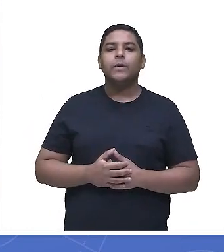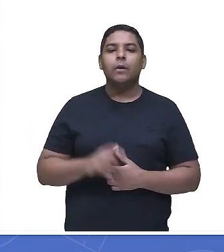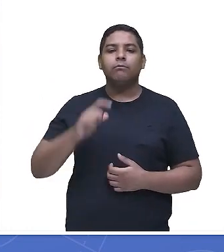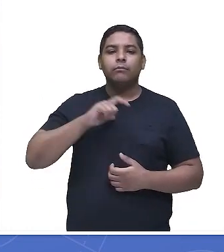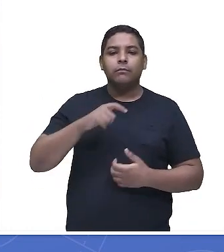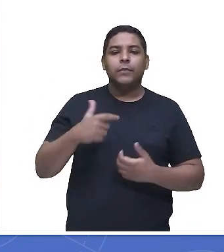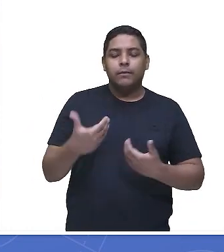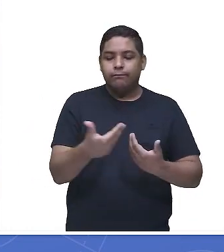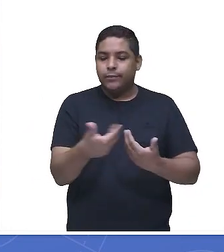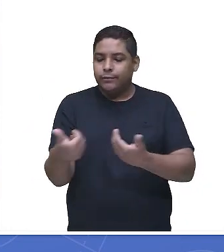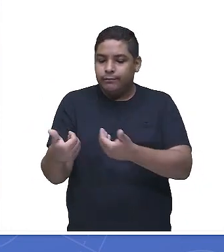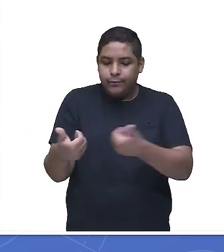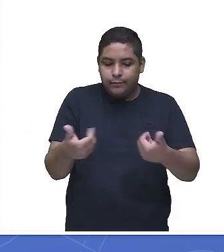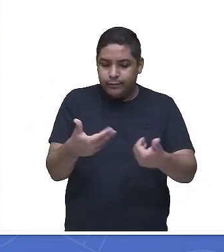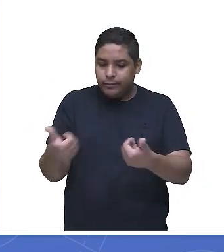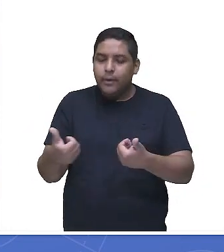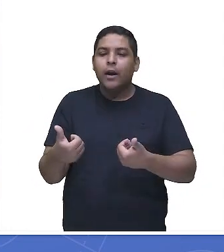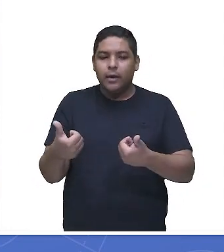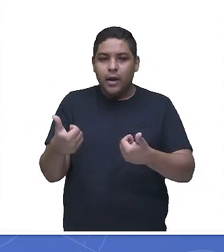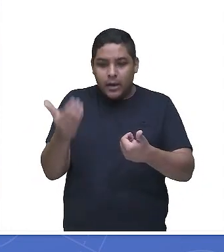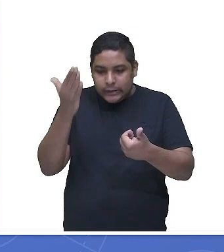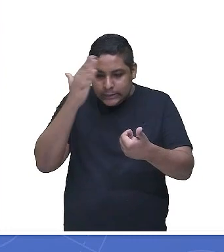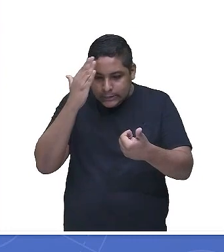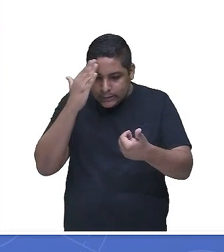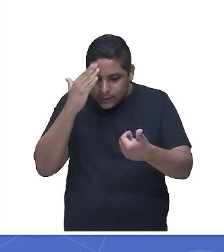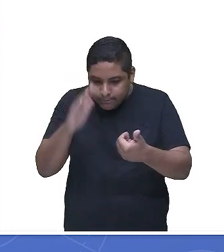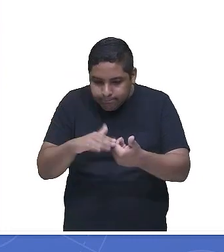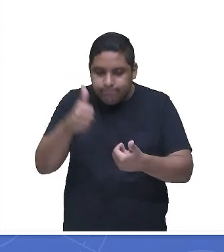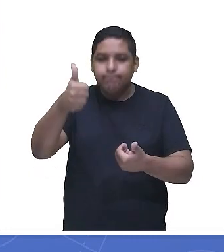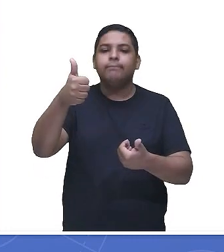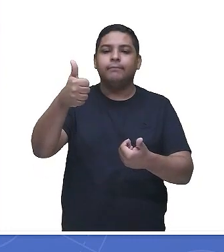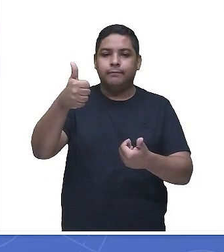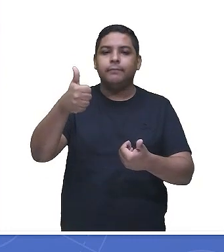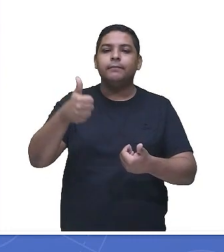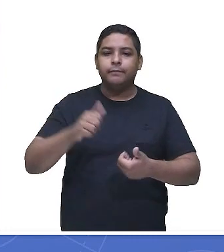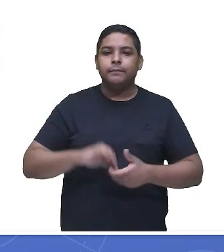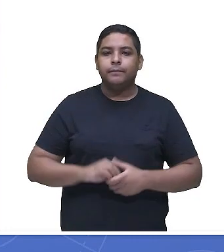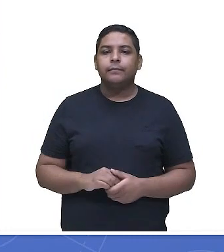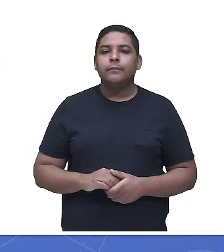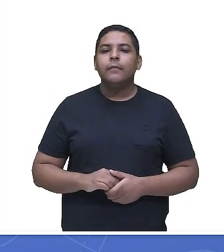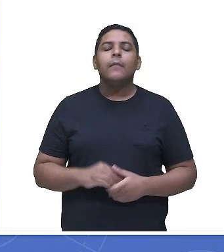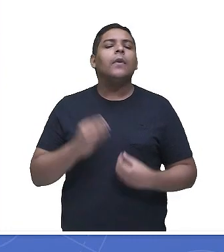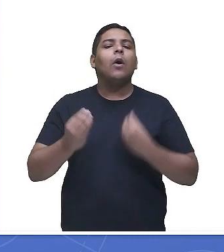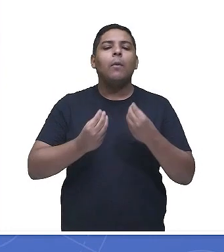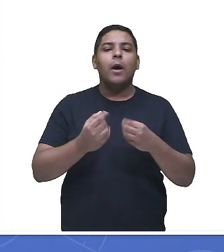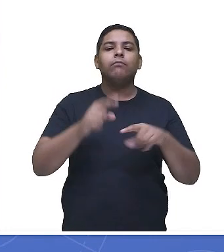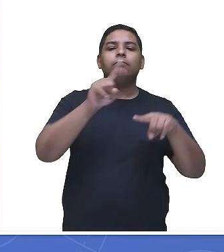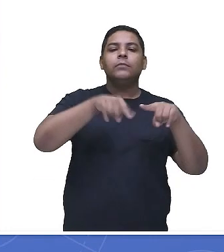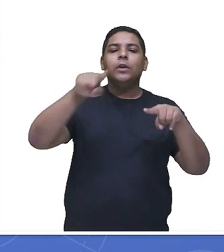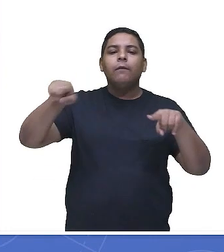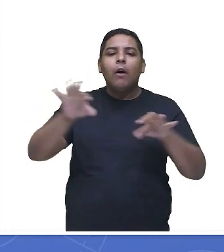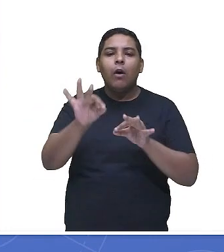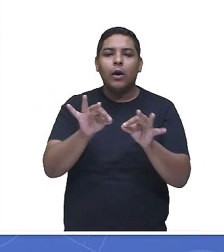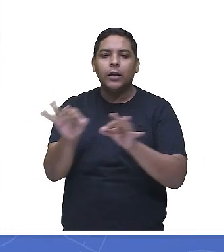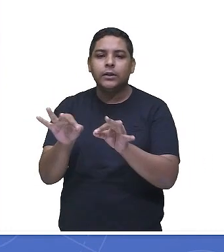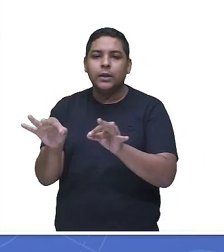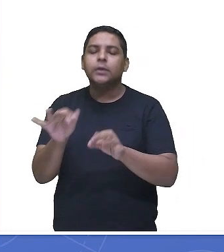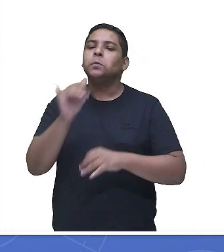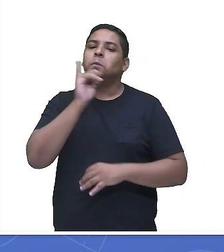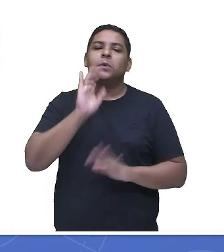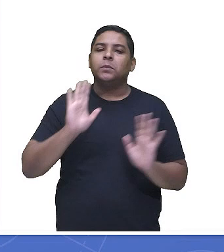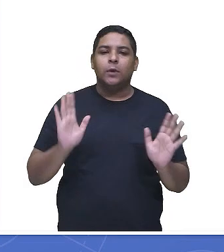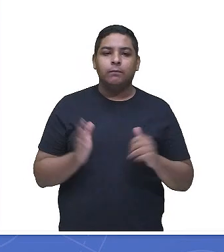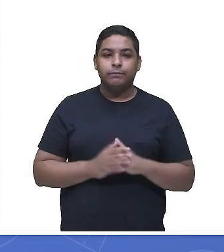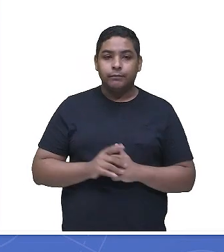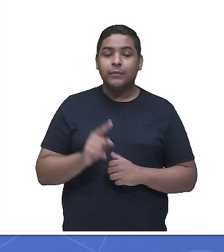para melhor compreender, vamos colocar assim. E quais são os níveis de organização? Bem, os níveis de organização a gente começa lá no início,